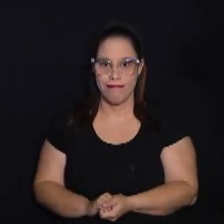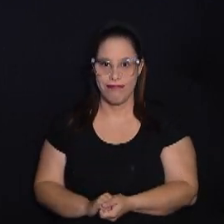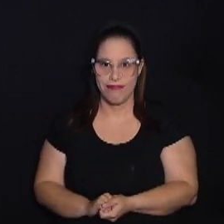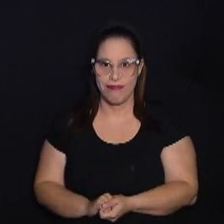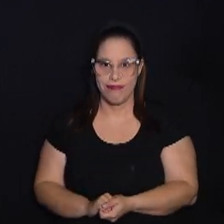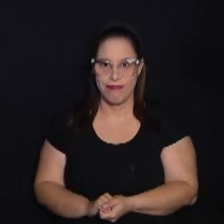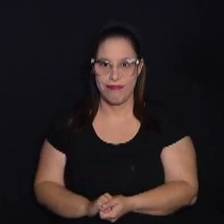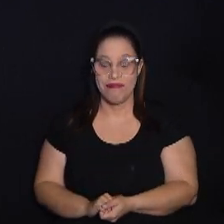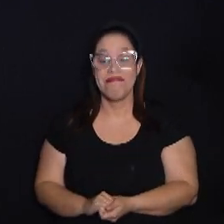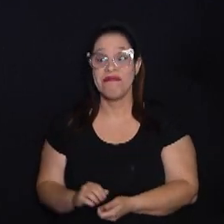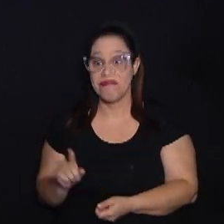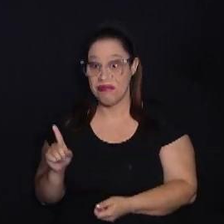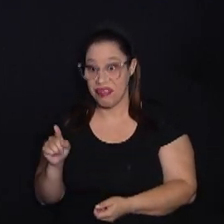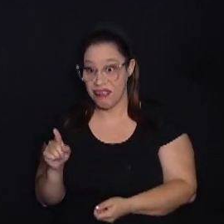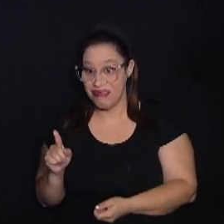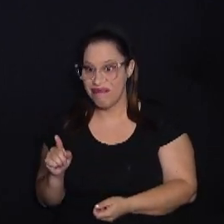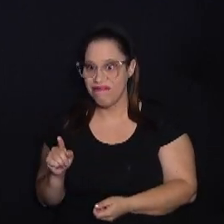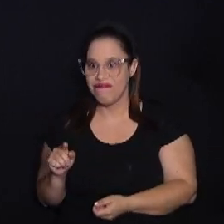Né, Valentina?